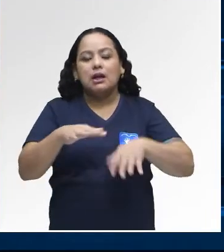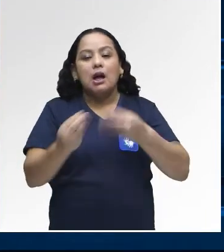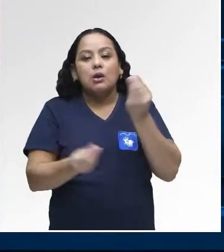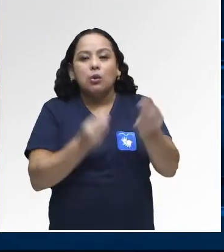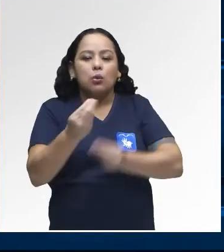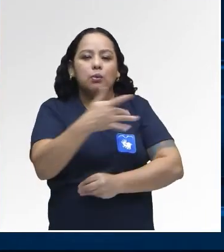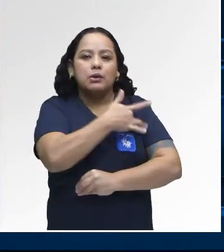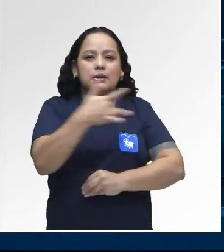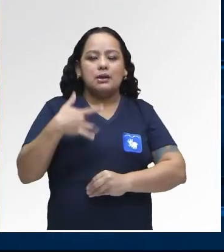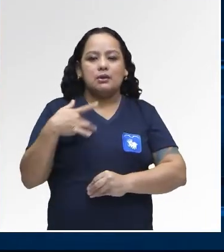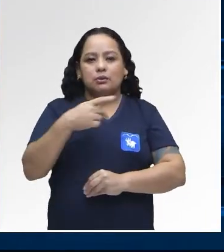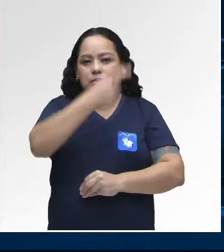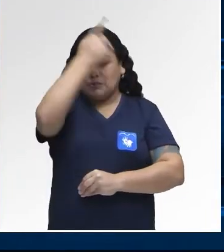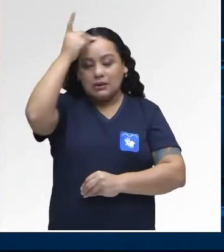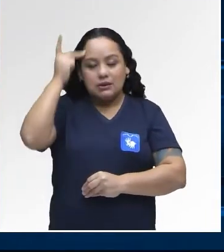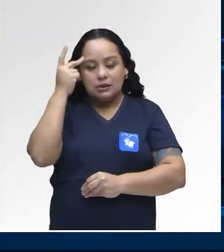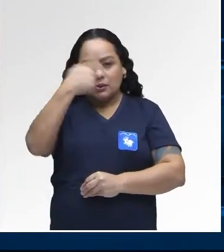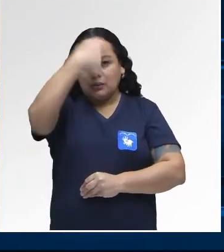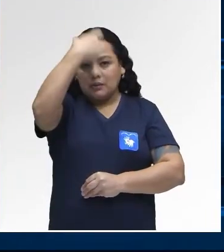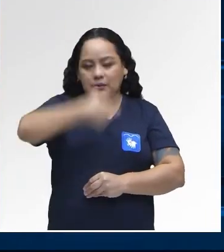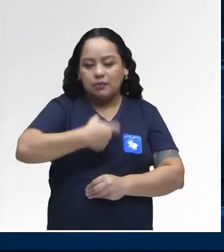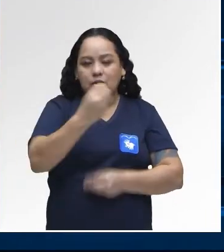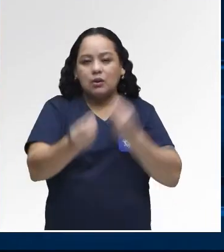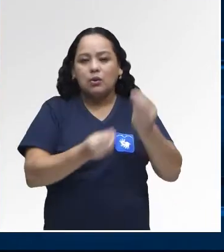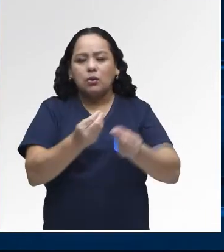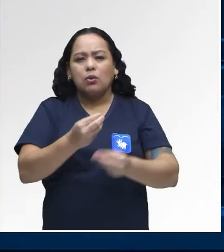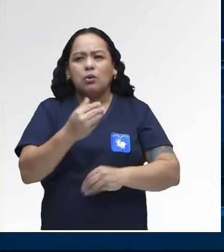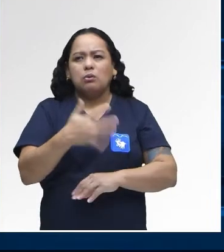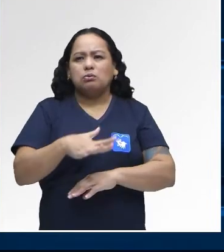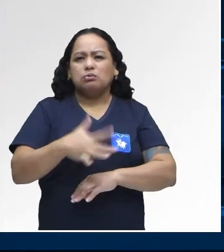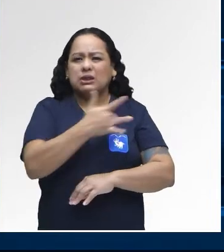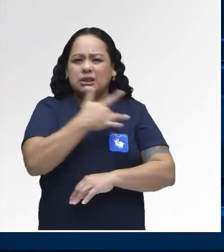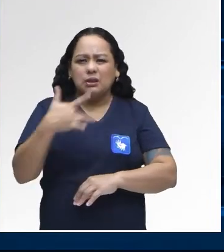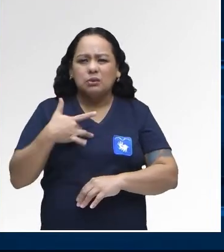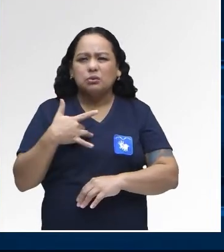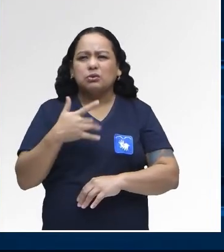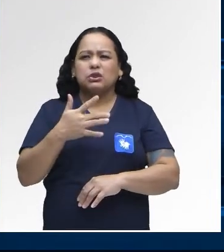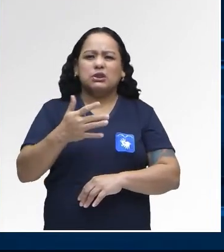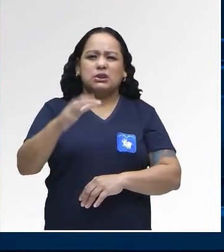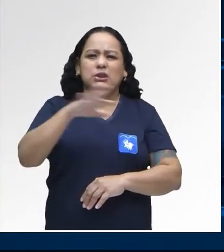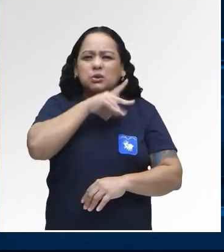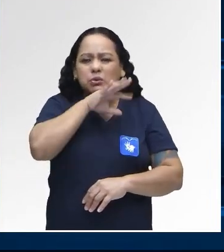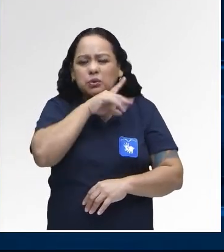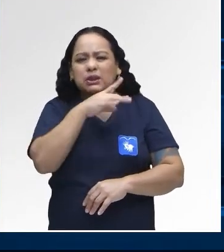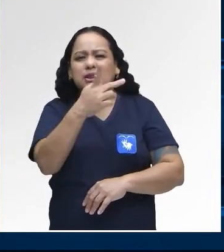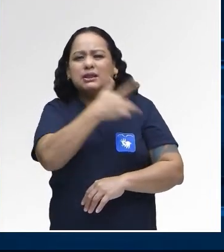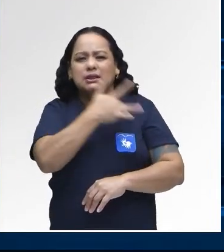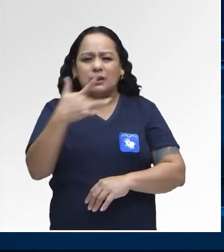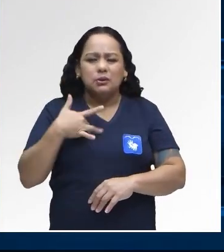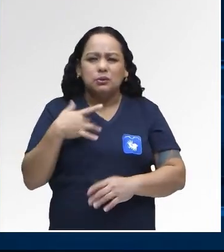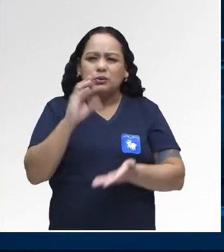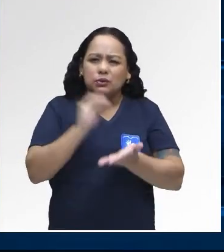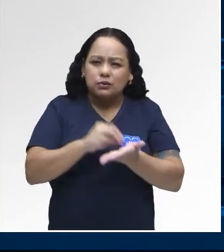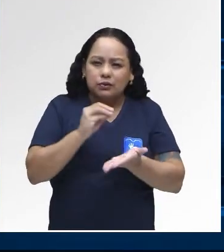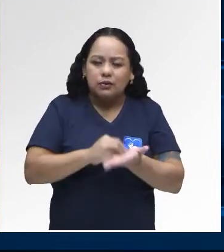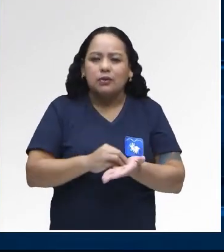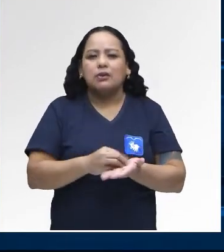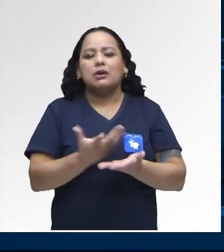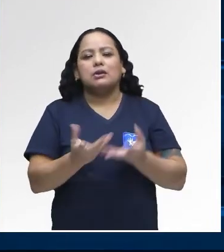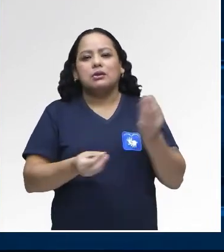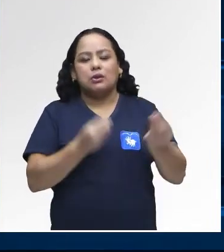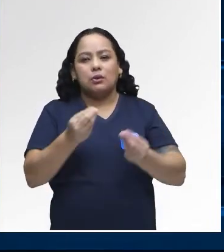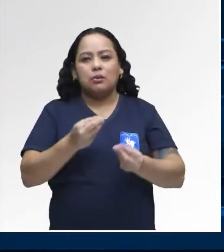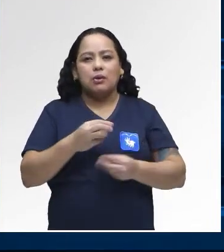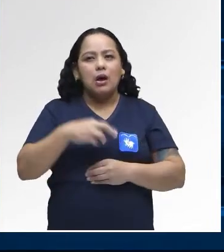se ele não tiver numa condição de saúde boa, se ele não estiver saudável, se ele não estiver com a